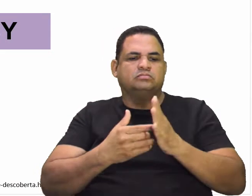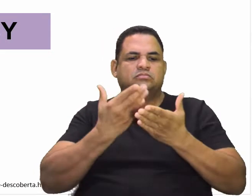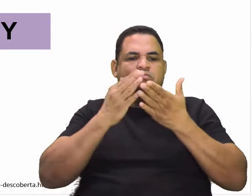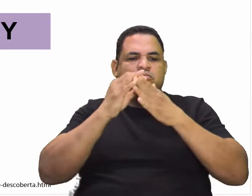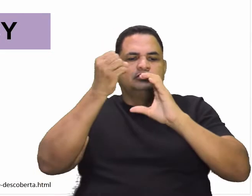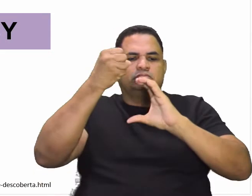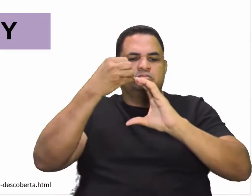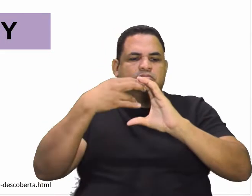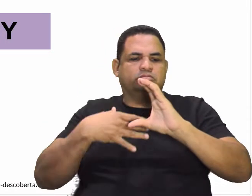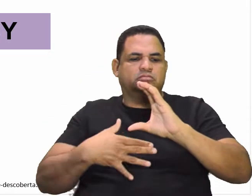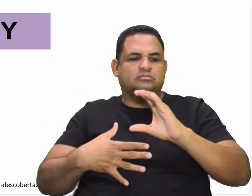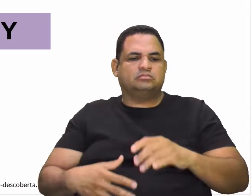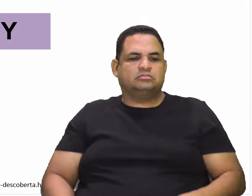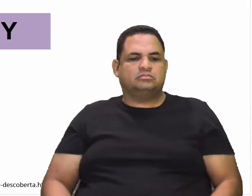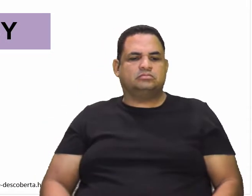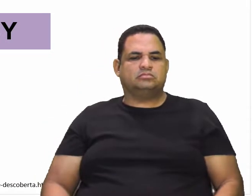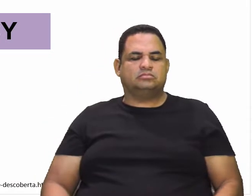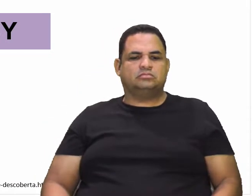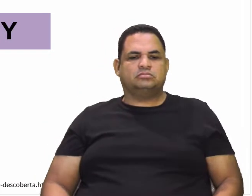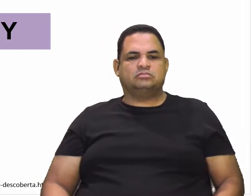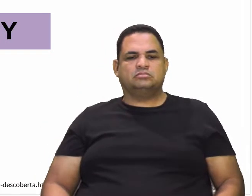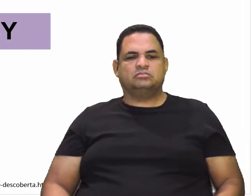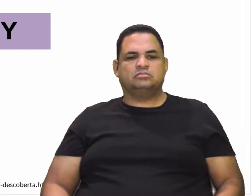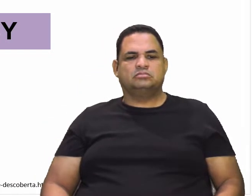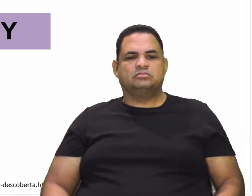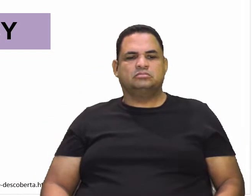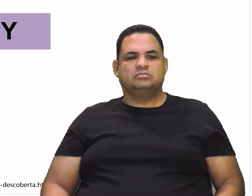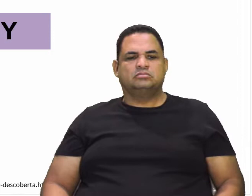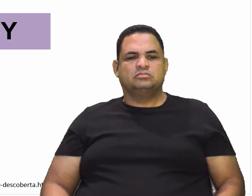essa característica dos Australopithecus.